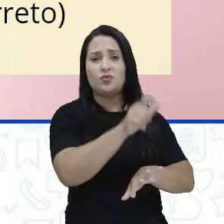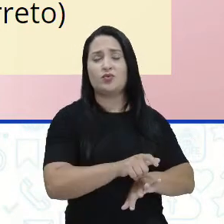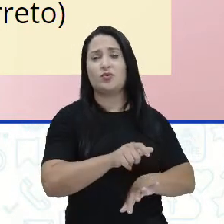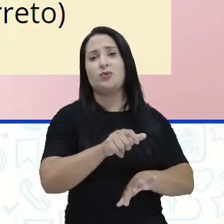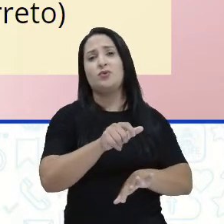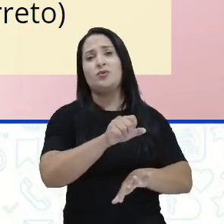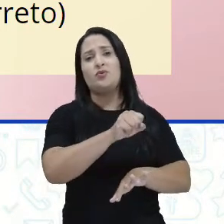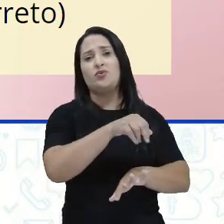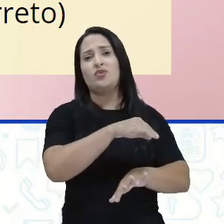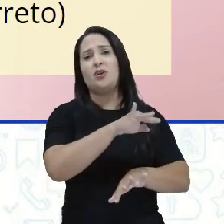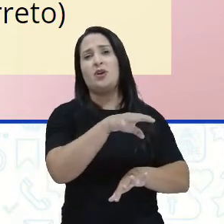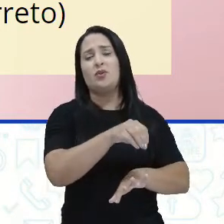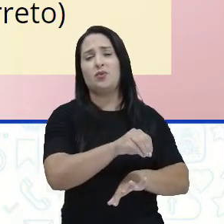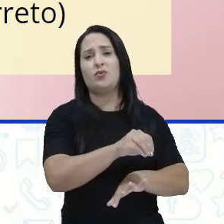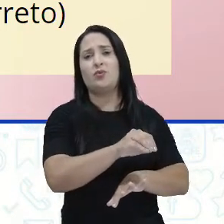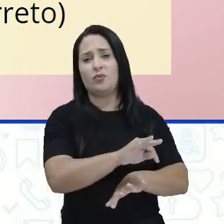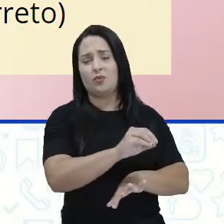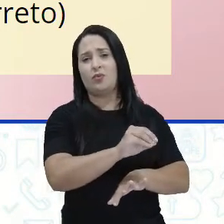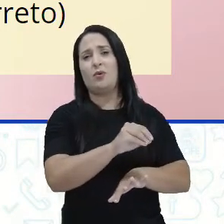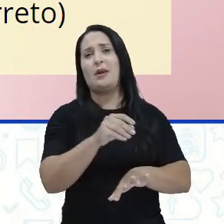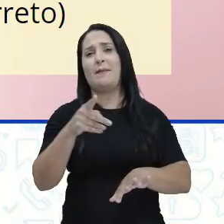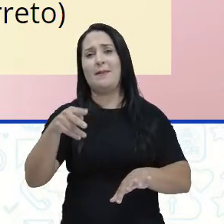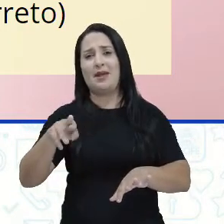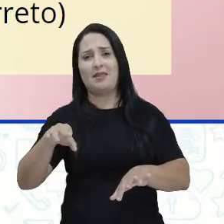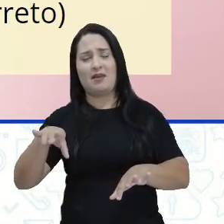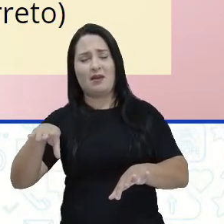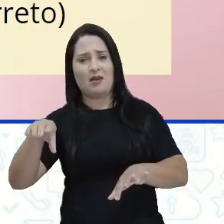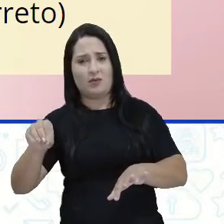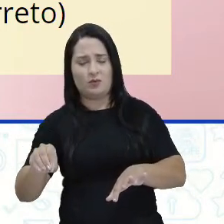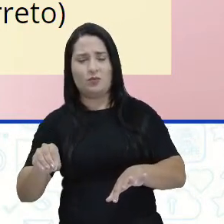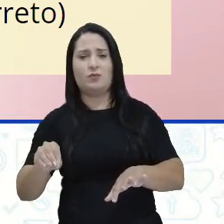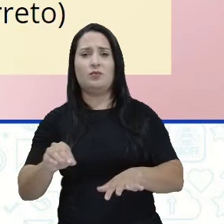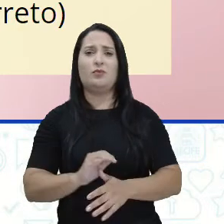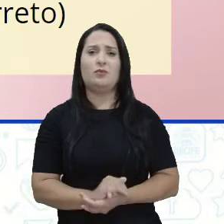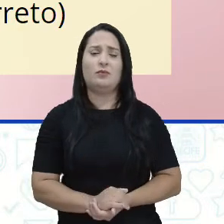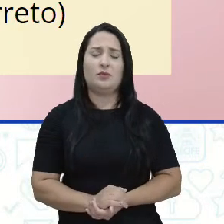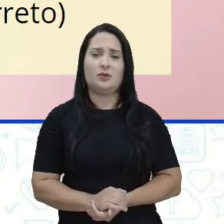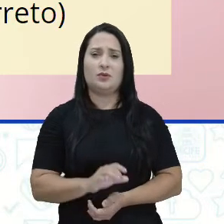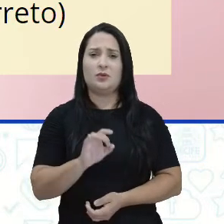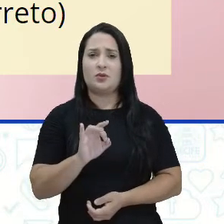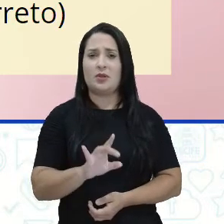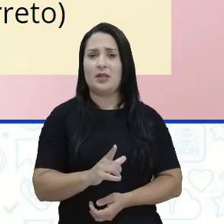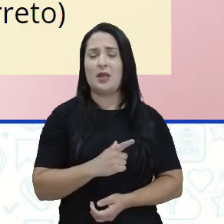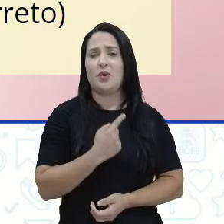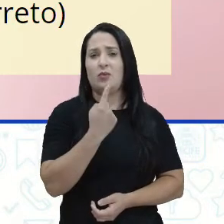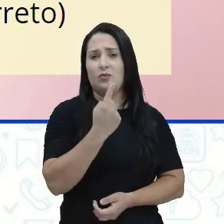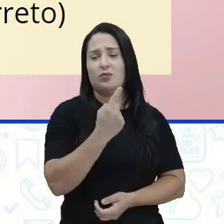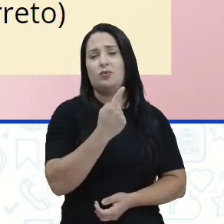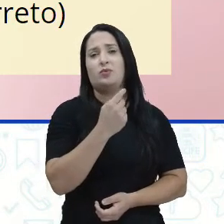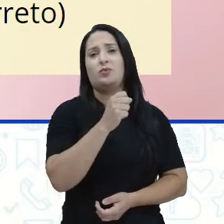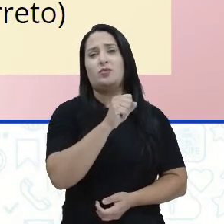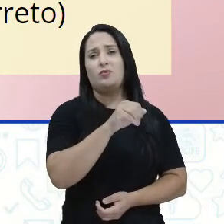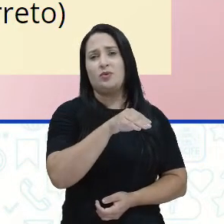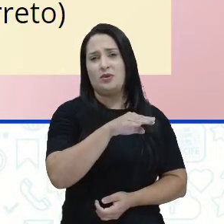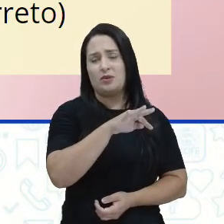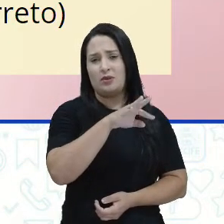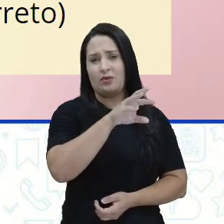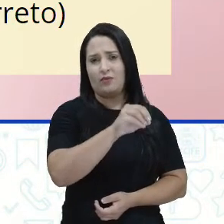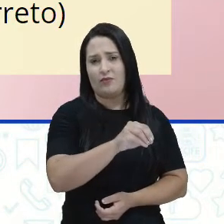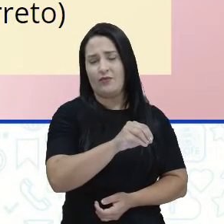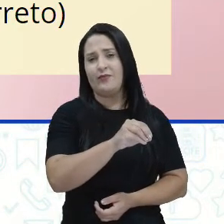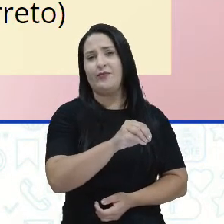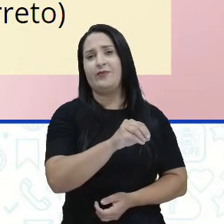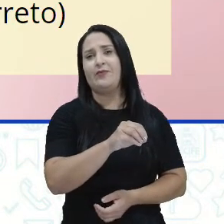vírgula nunca deve separar o sujeito do predicado. Quando há apenas um substantivo simples no sujeito, isso é mais